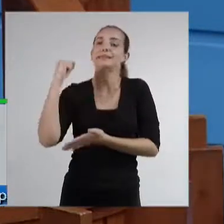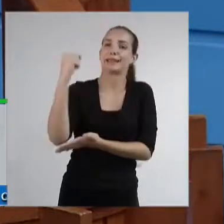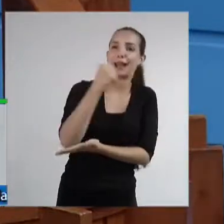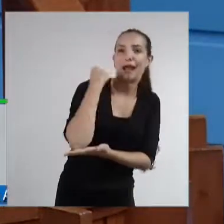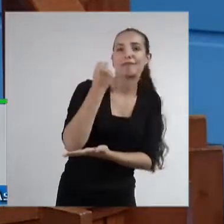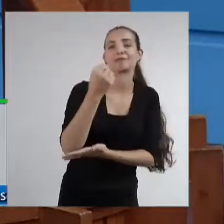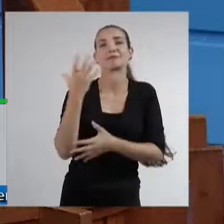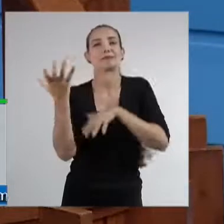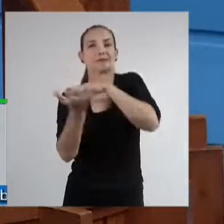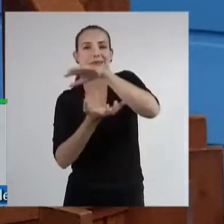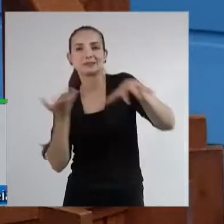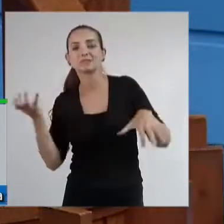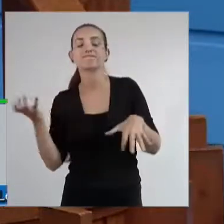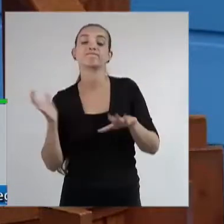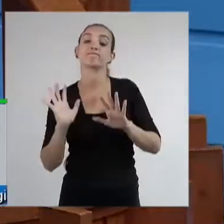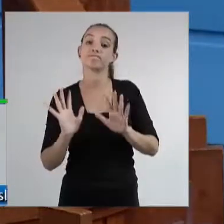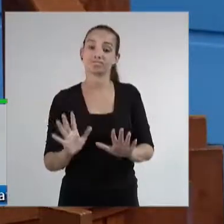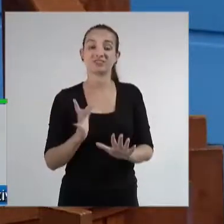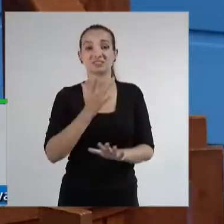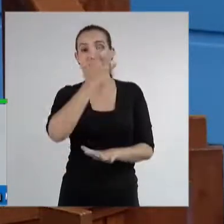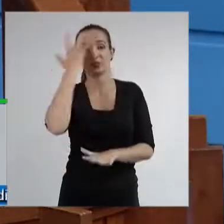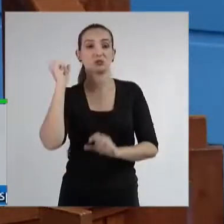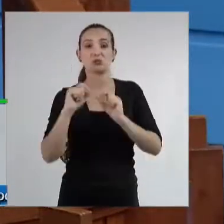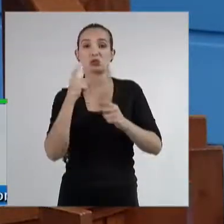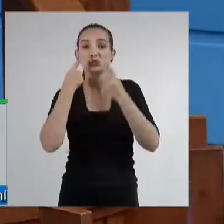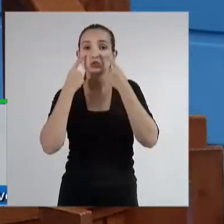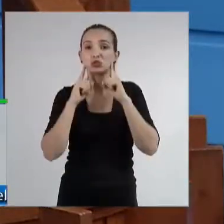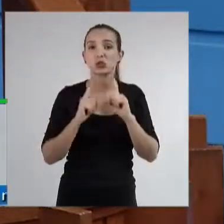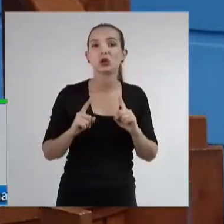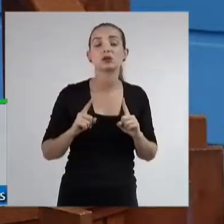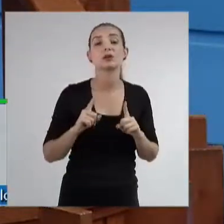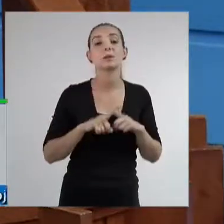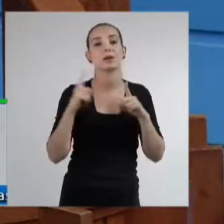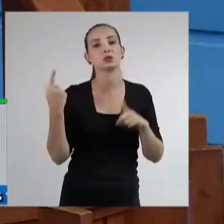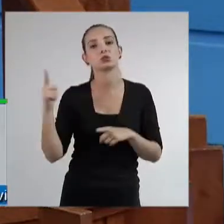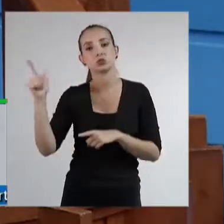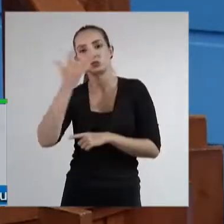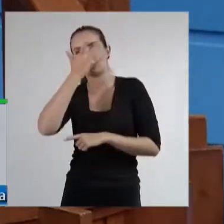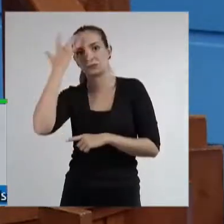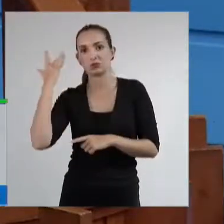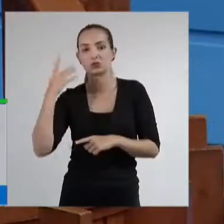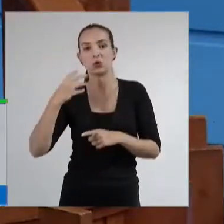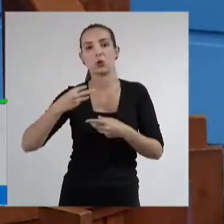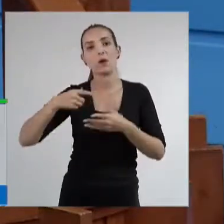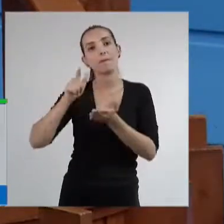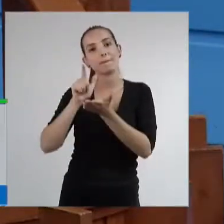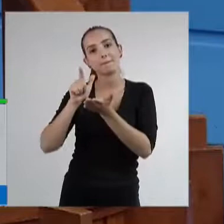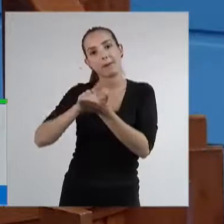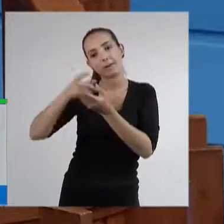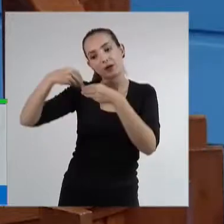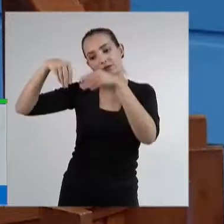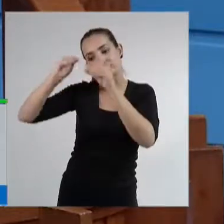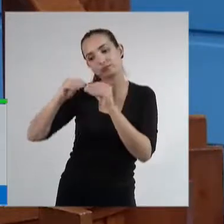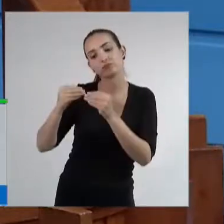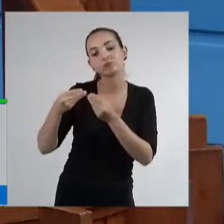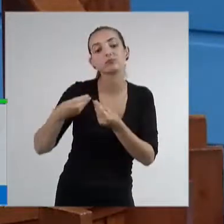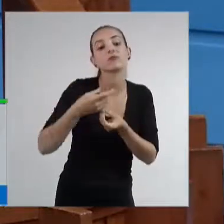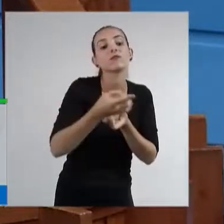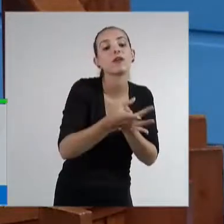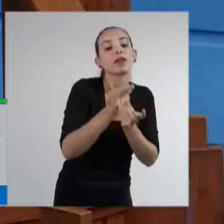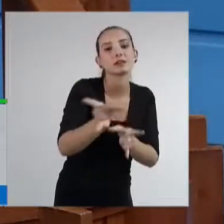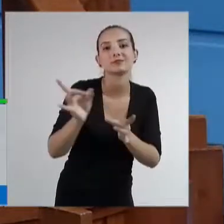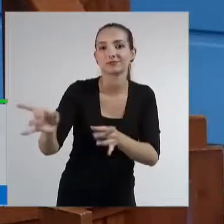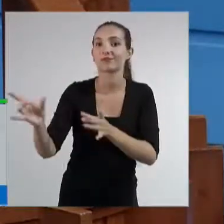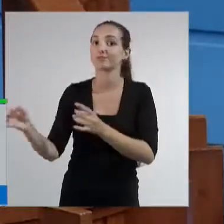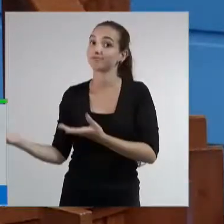alguns choram e outros vendem os lenços. E é isso que temos que fazer. Apostar